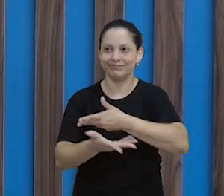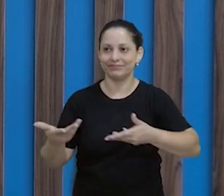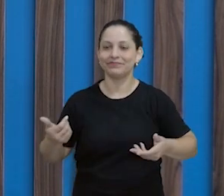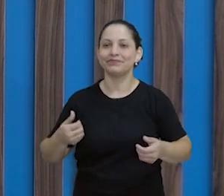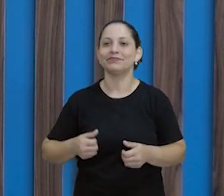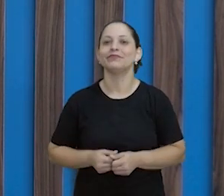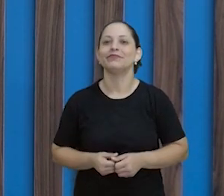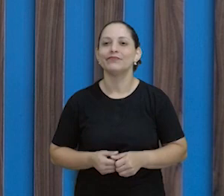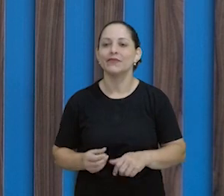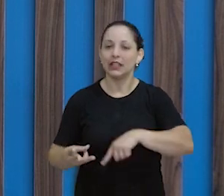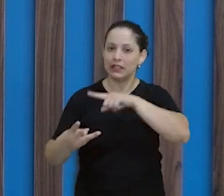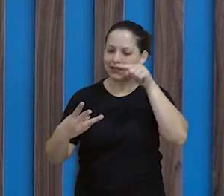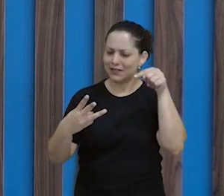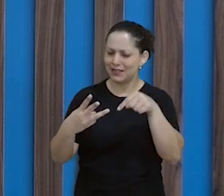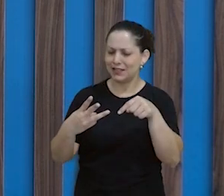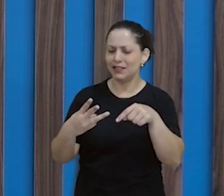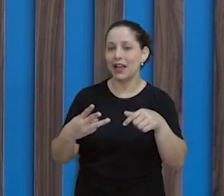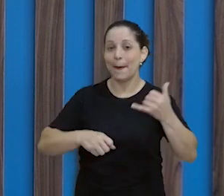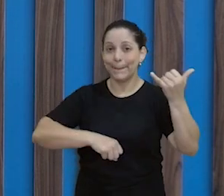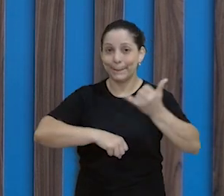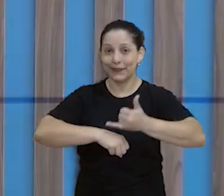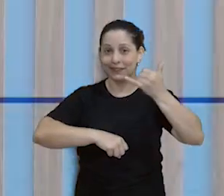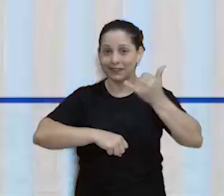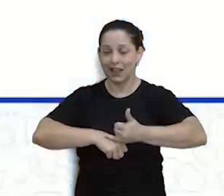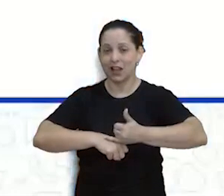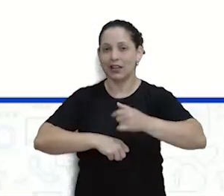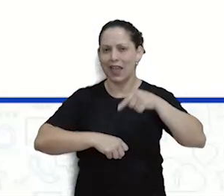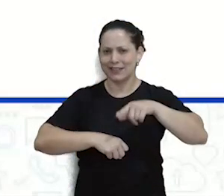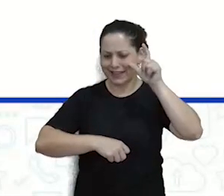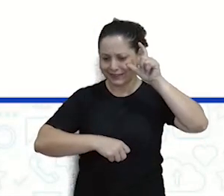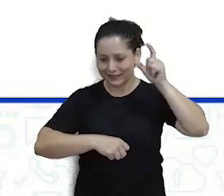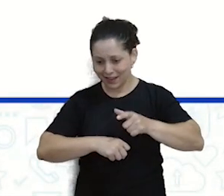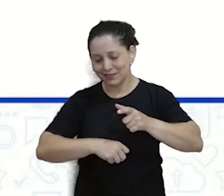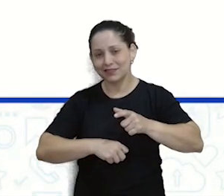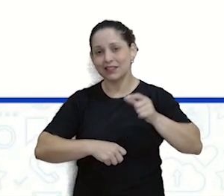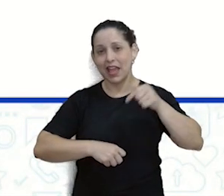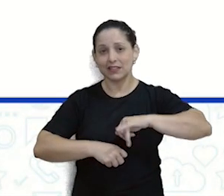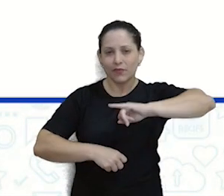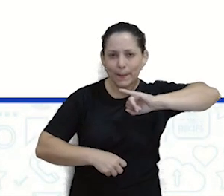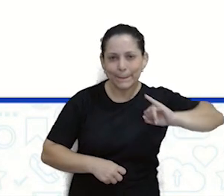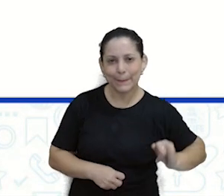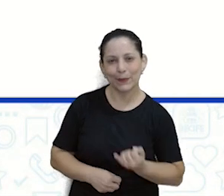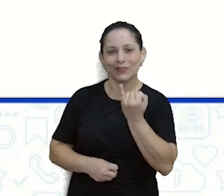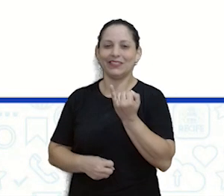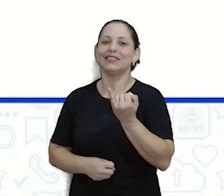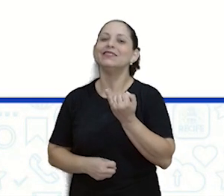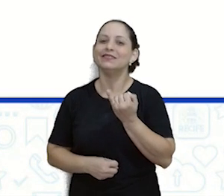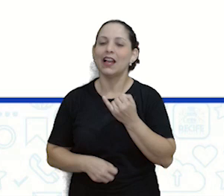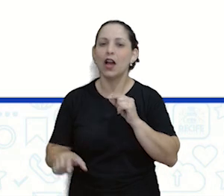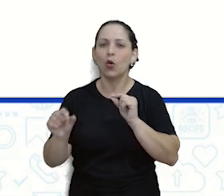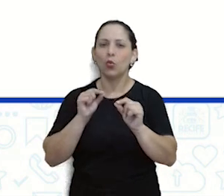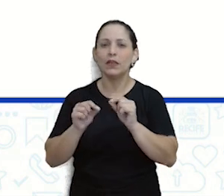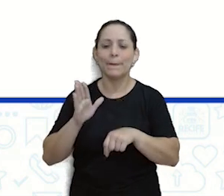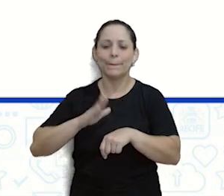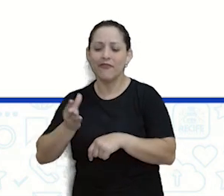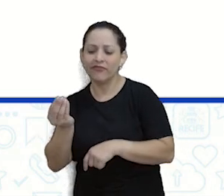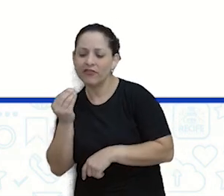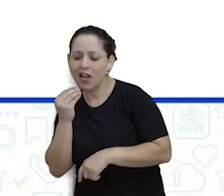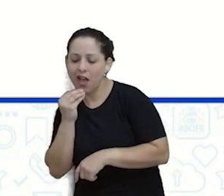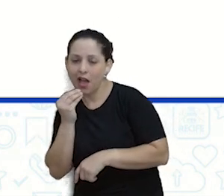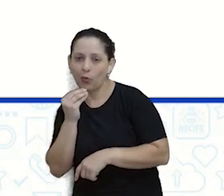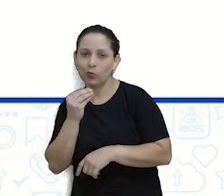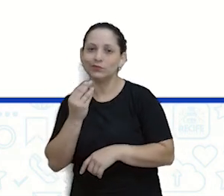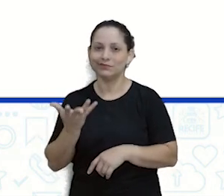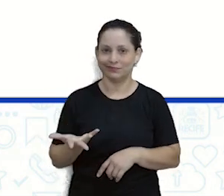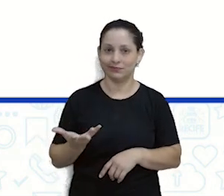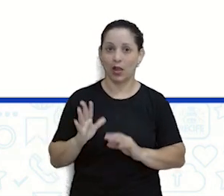E a questão aí da ligação metálica é bem interessante, que vai aproveitar o que está mais fraco. Dessa forma,